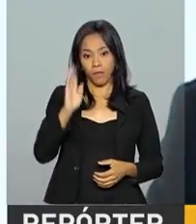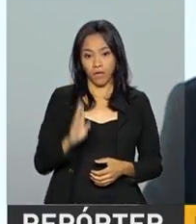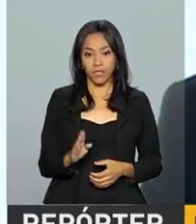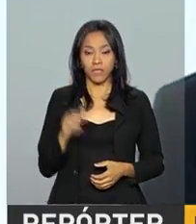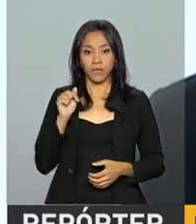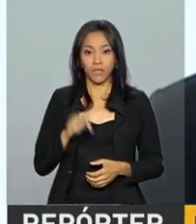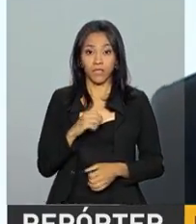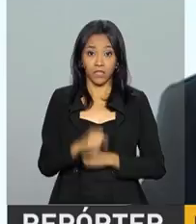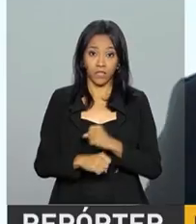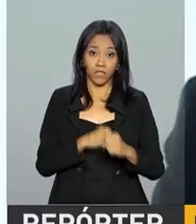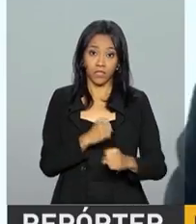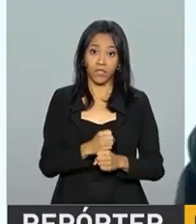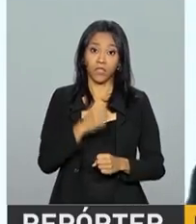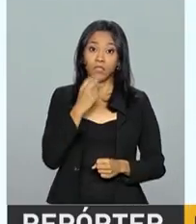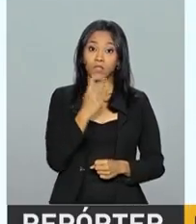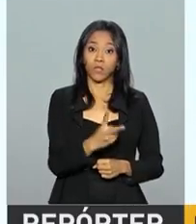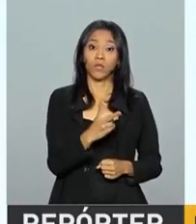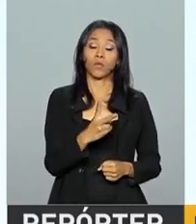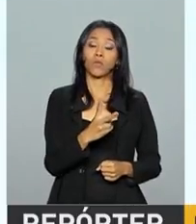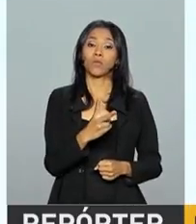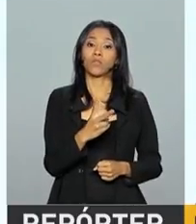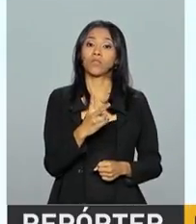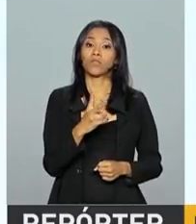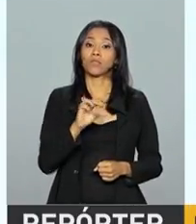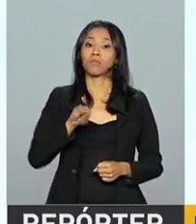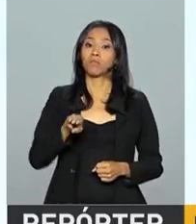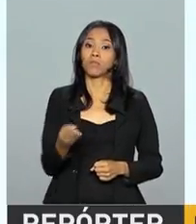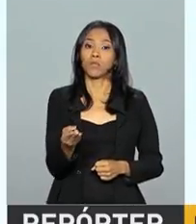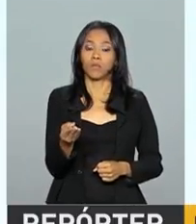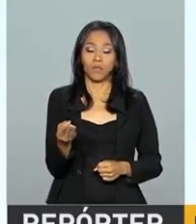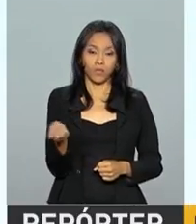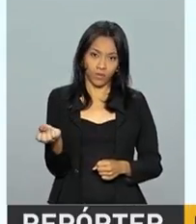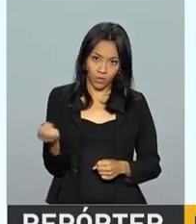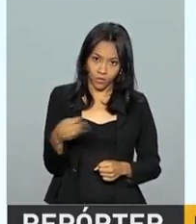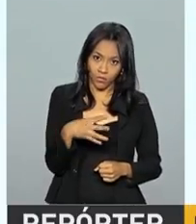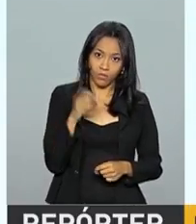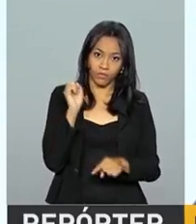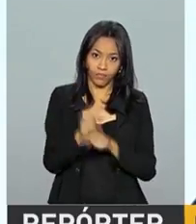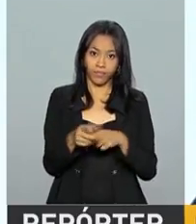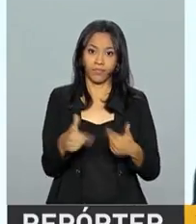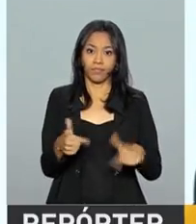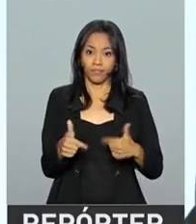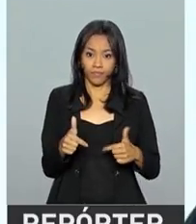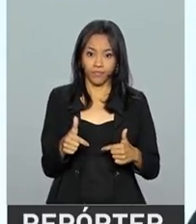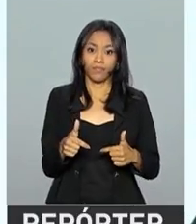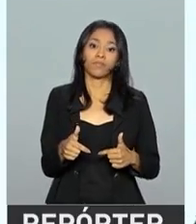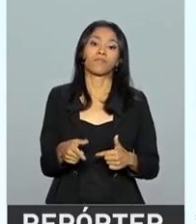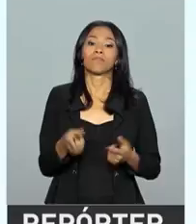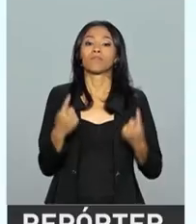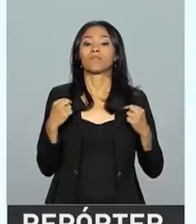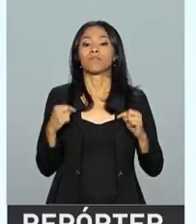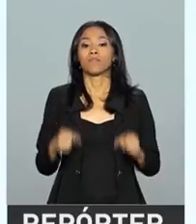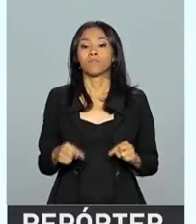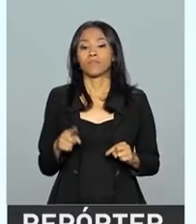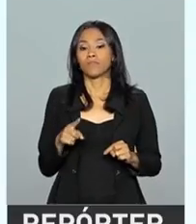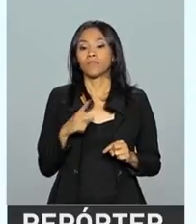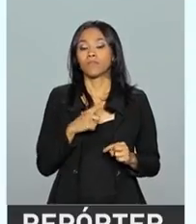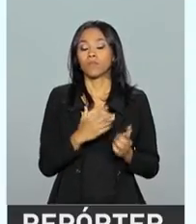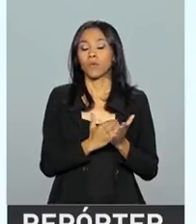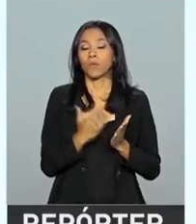dois milhões e meio de empregos há novos e já casado crescimento é de